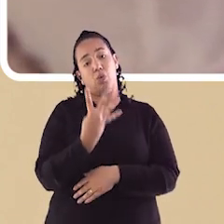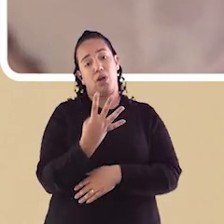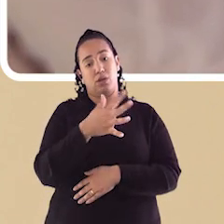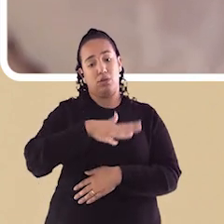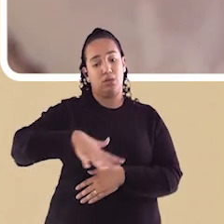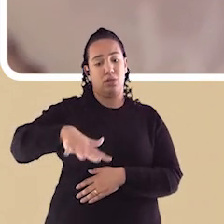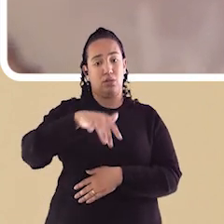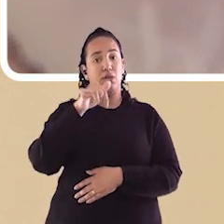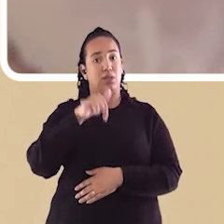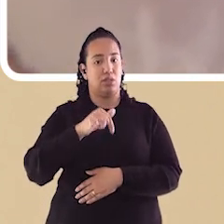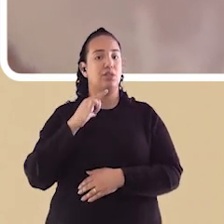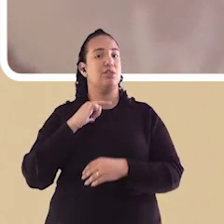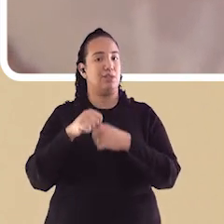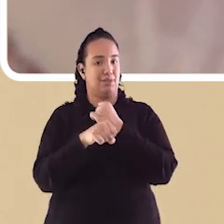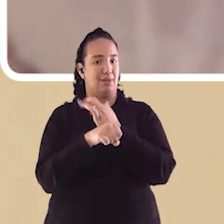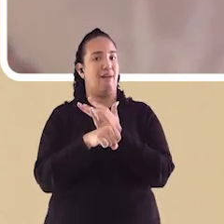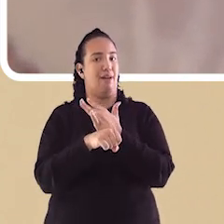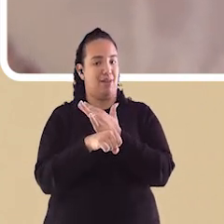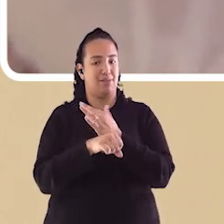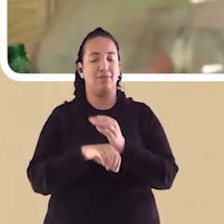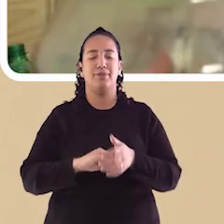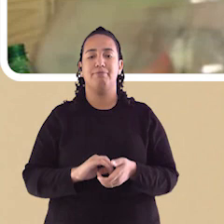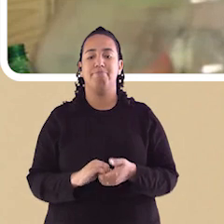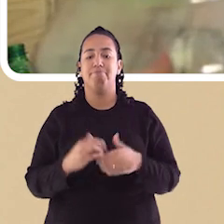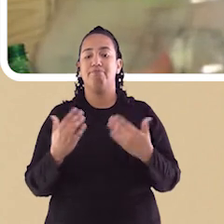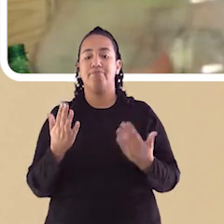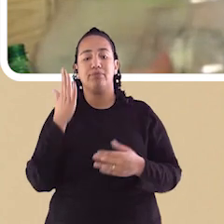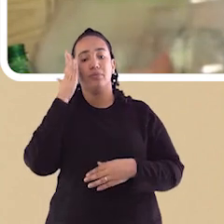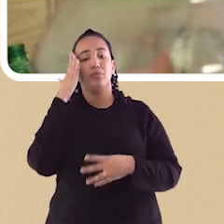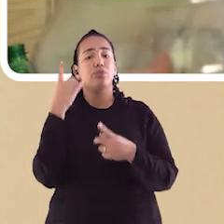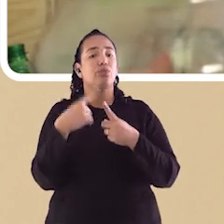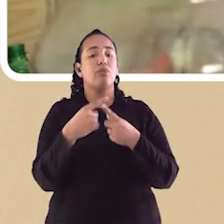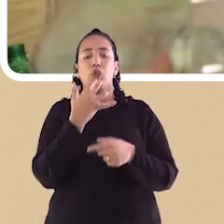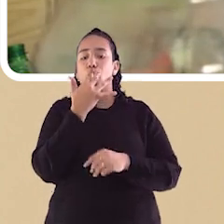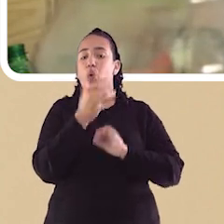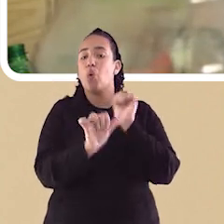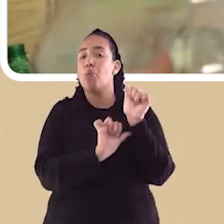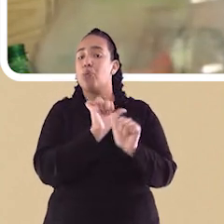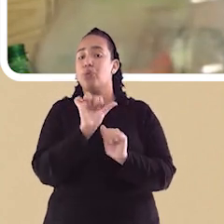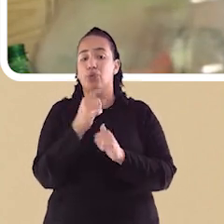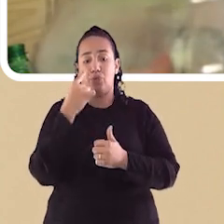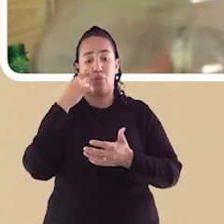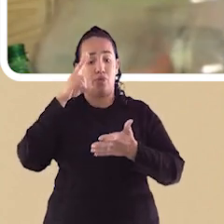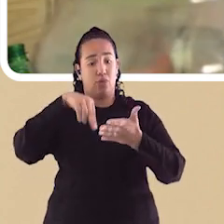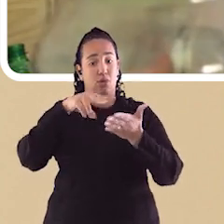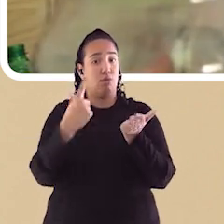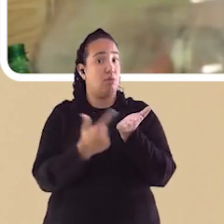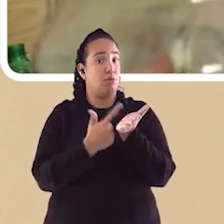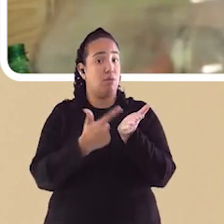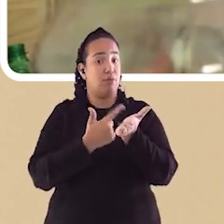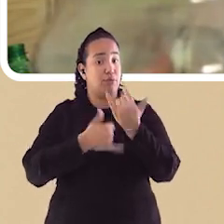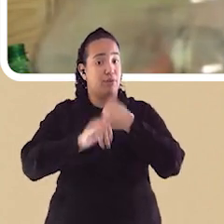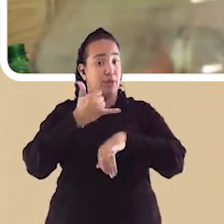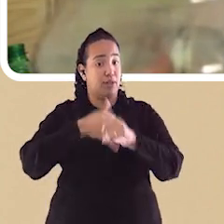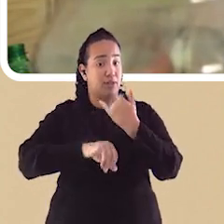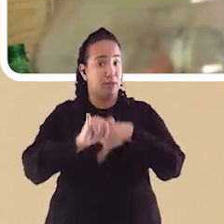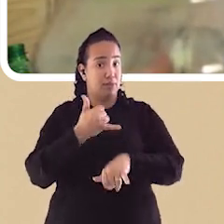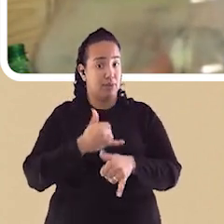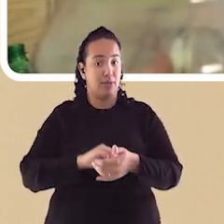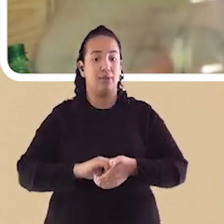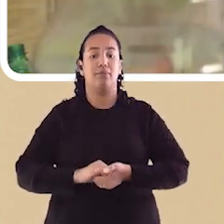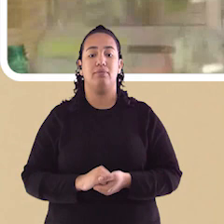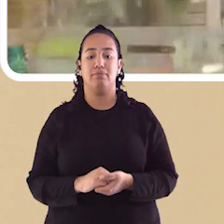quer dizer que o ambiente ali dentro estava ácido. Para saber por que tudo isso mudou de cor, eu vou dar uma olhadinha no meu livro de química.